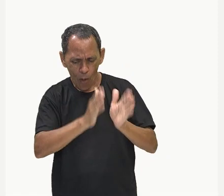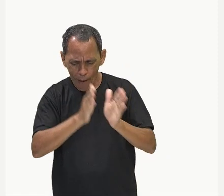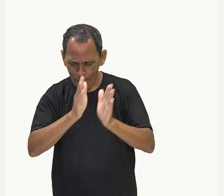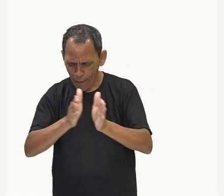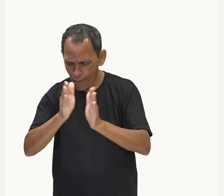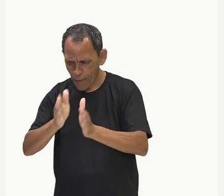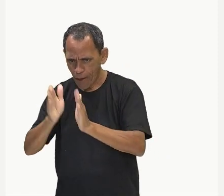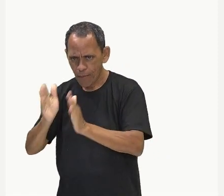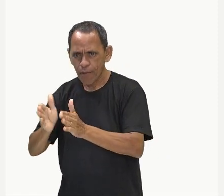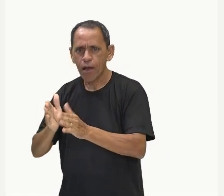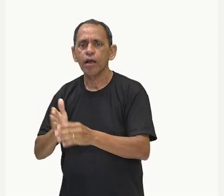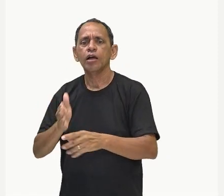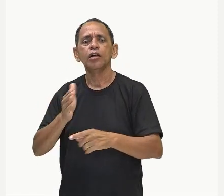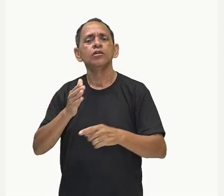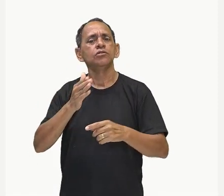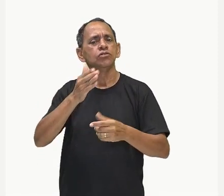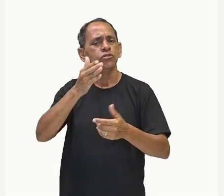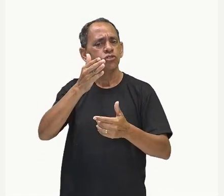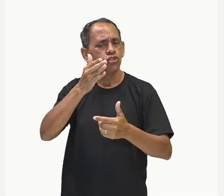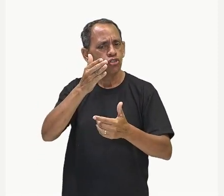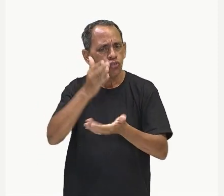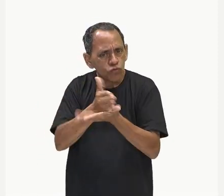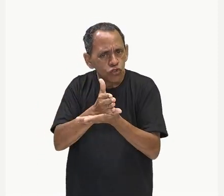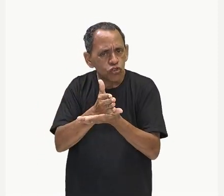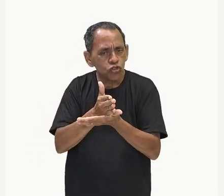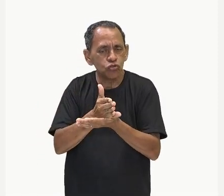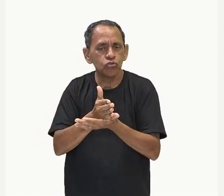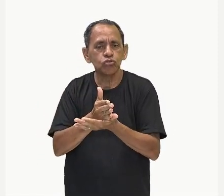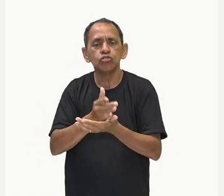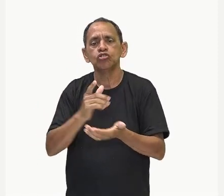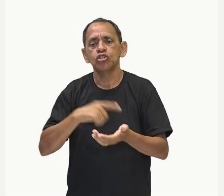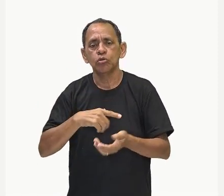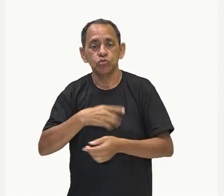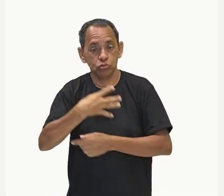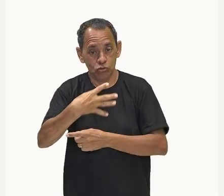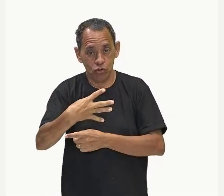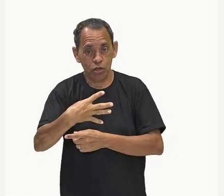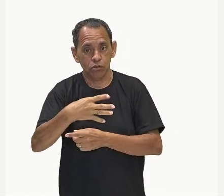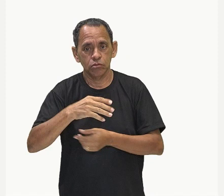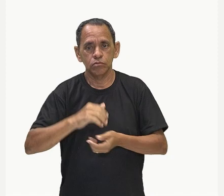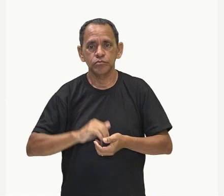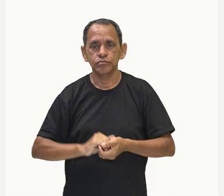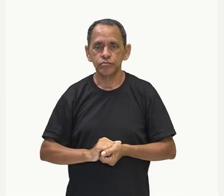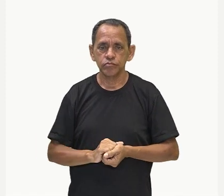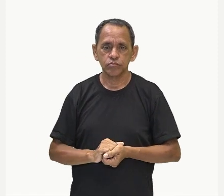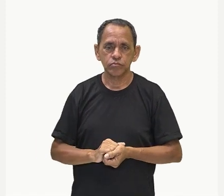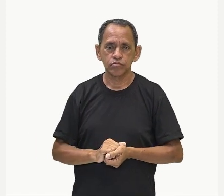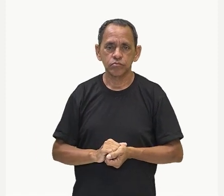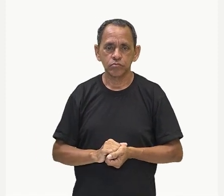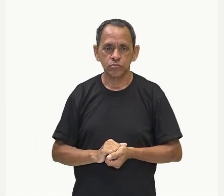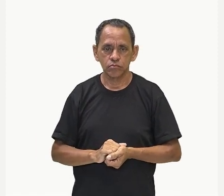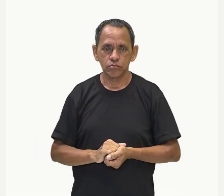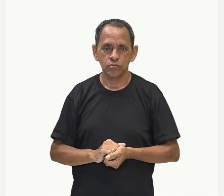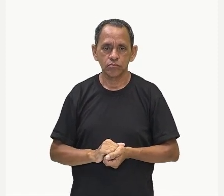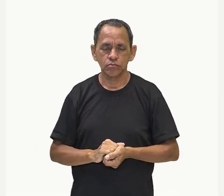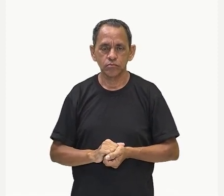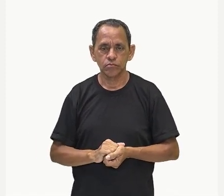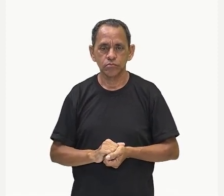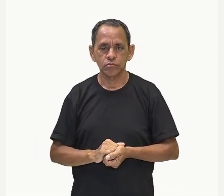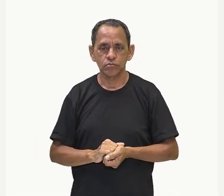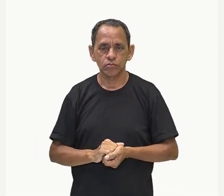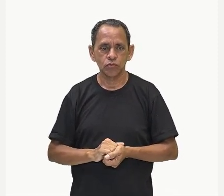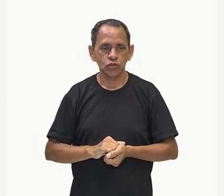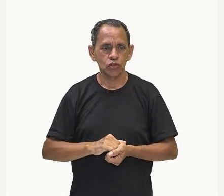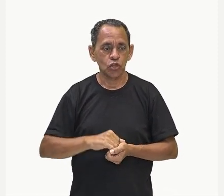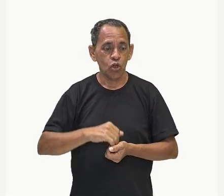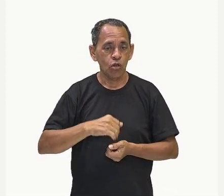partes, nós temos 4. Tá bom? Então, nós temos 4 centésimos, que a gente